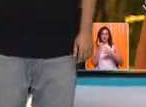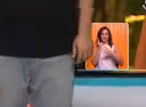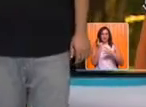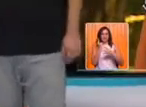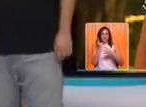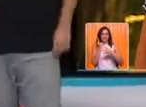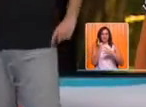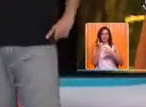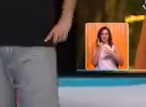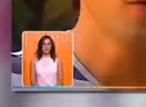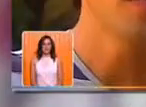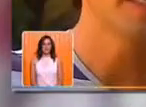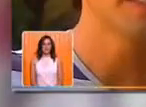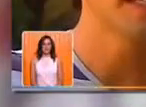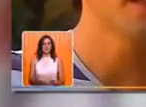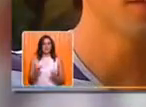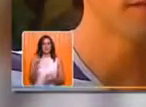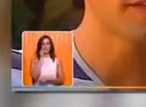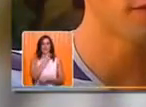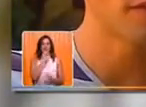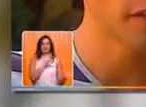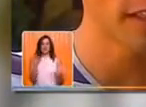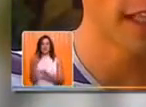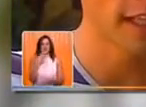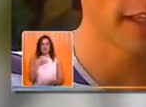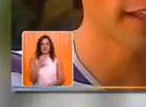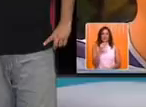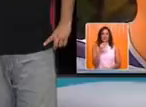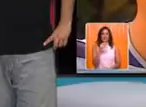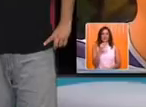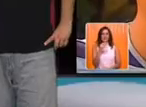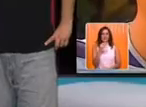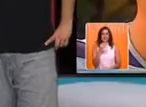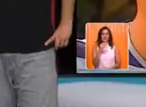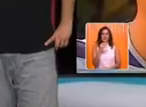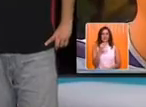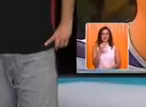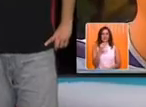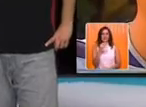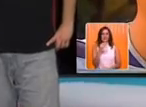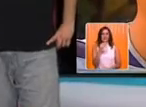terá que começar a cantar mais ou menos dois anos de idade